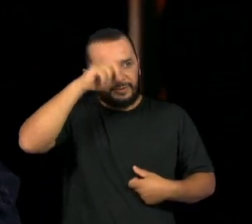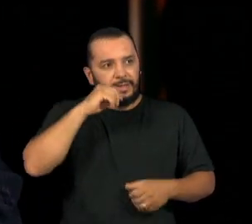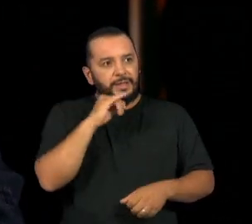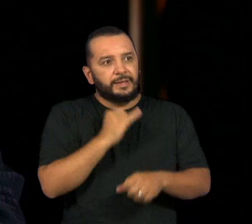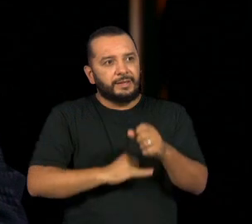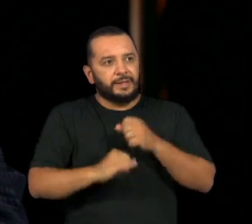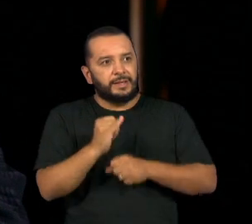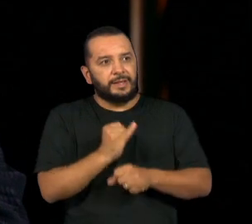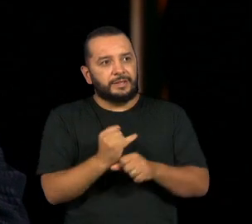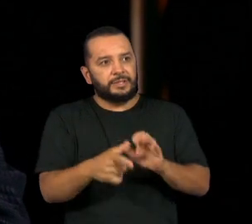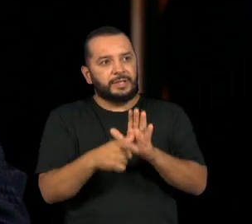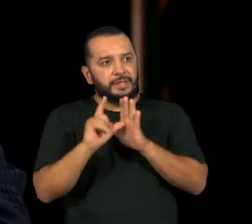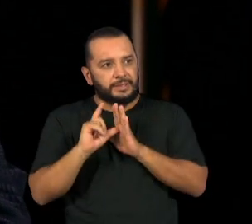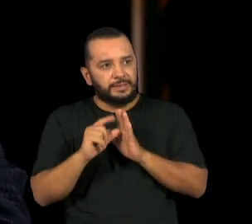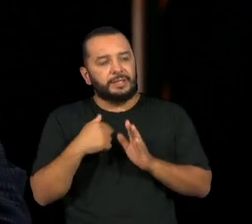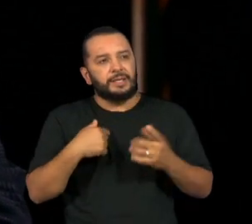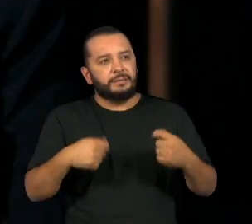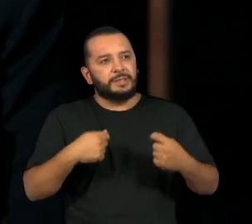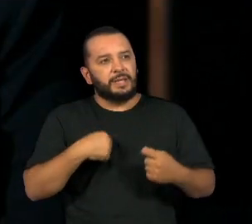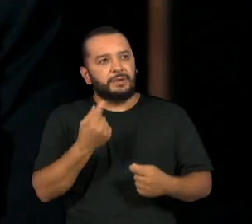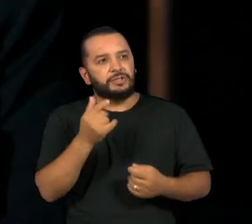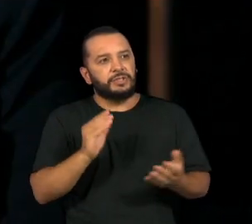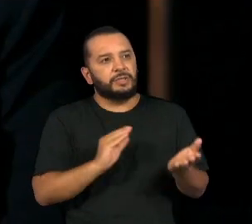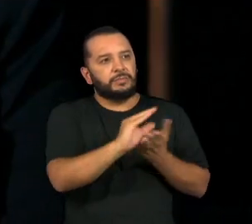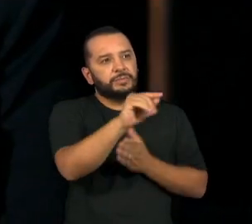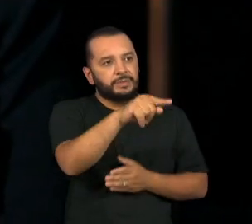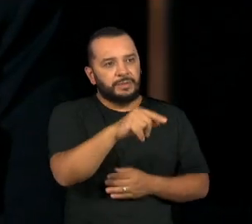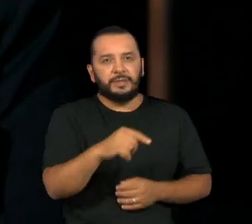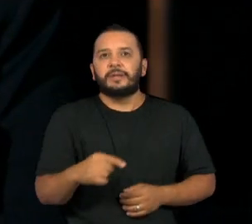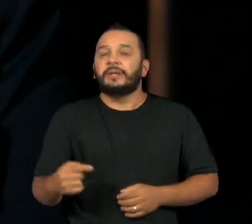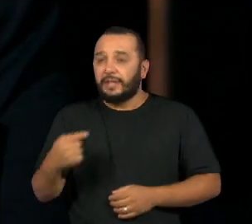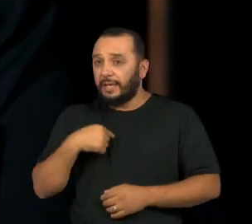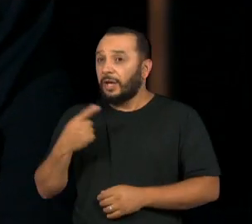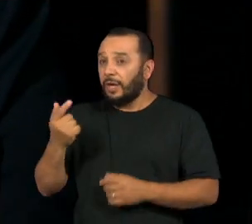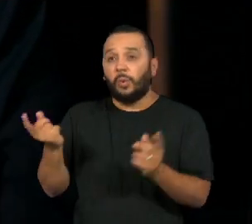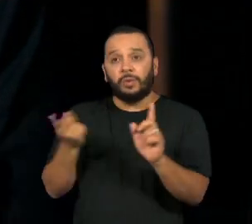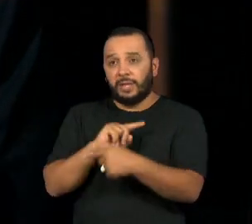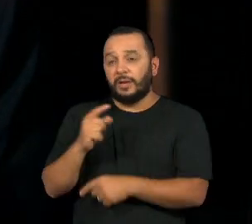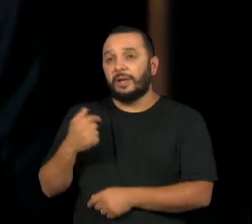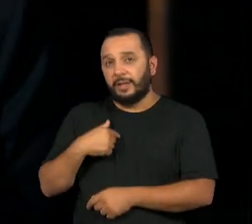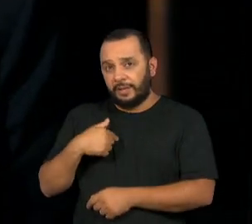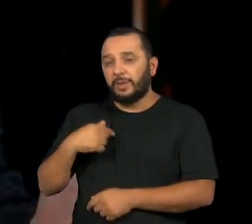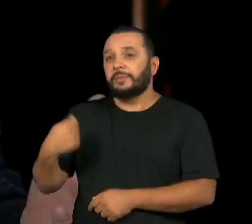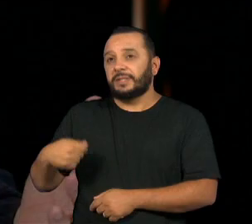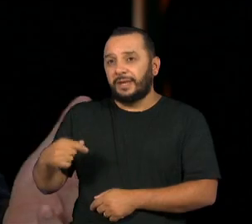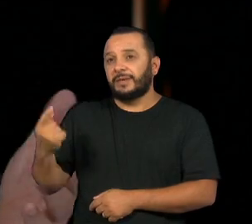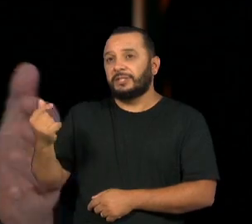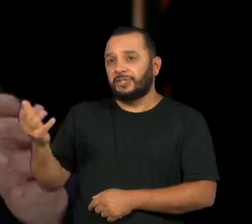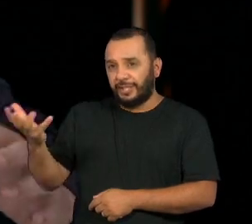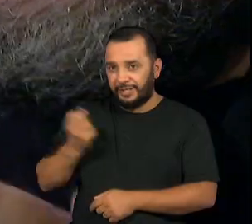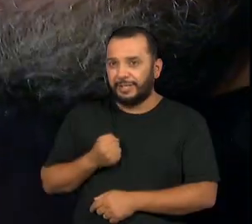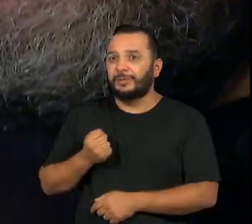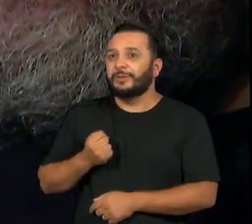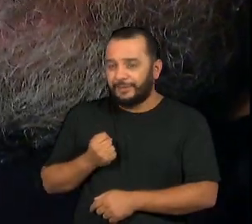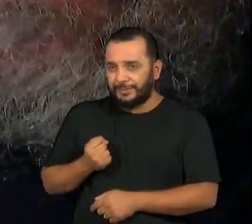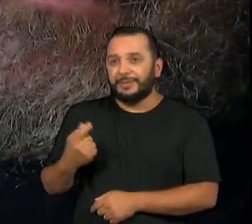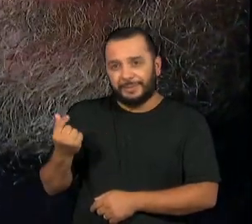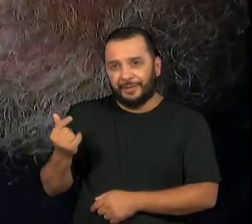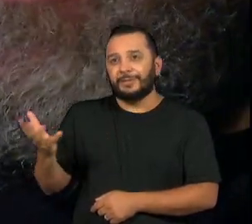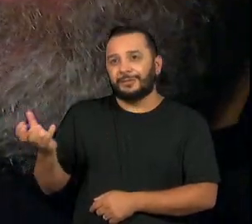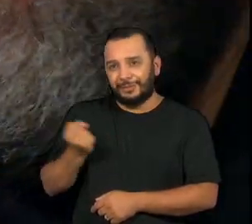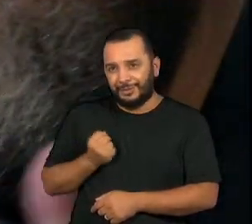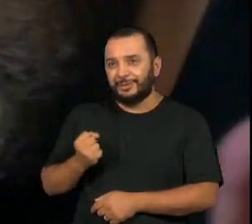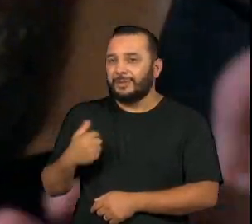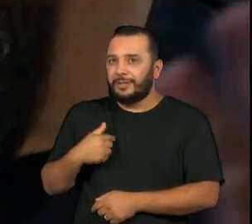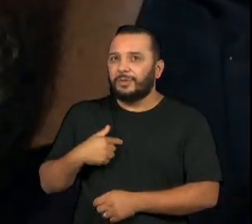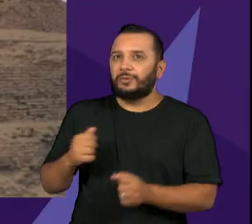ele precisava te mandar dinheiro. Ele precisava mandar, não. Eu precisava Você que precisava de dinheiro. Você que precisava, né? Assim, eu estava com o meu